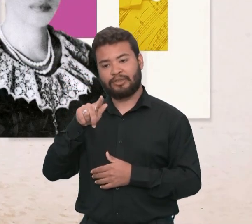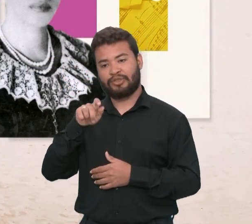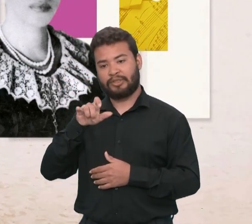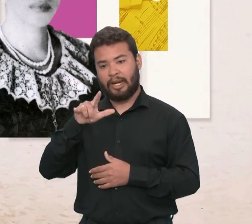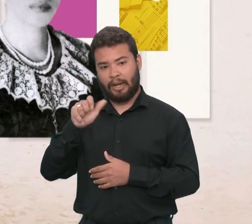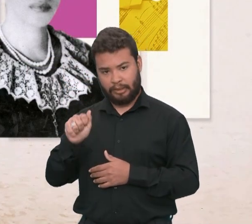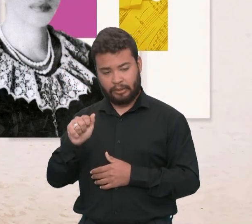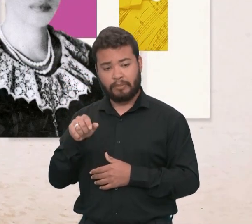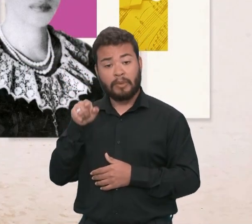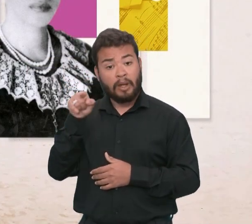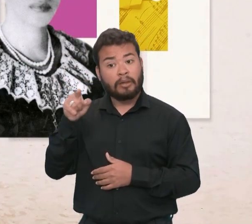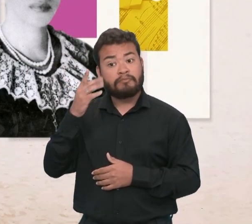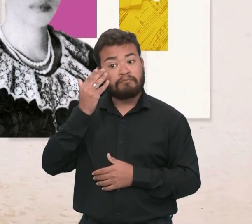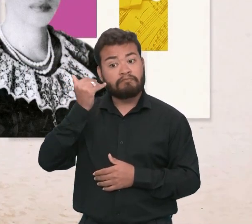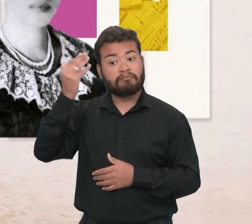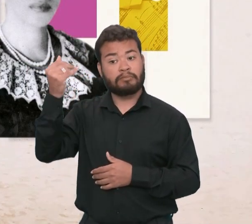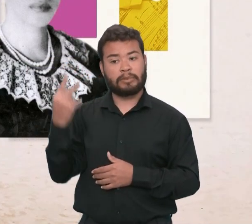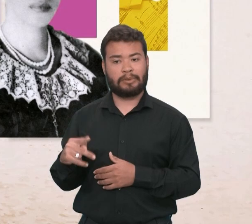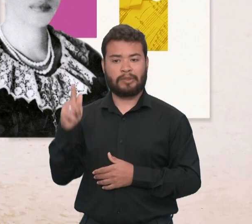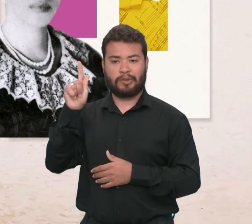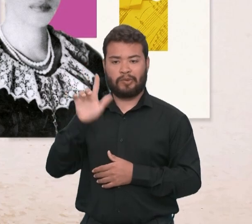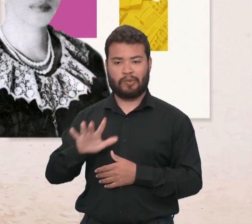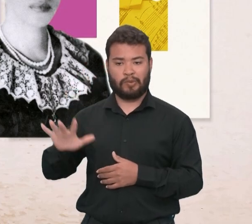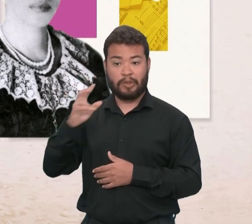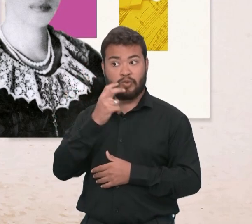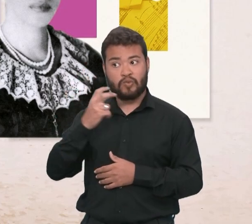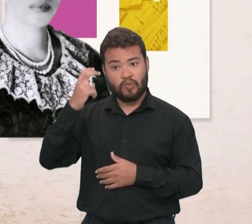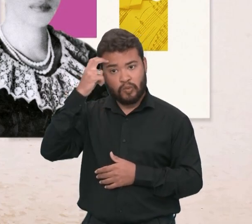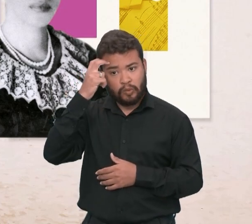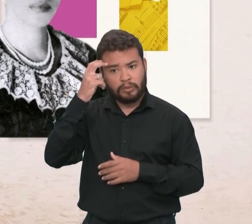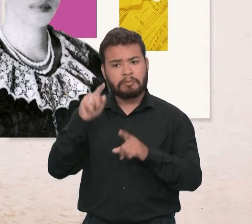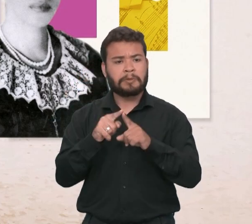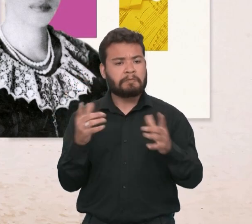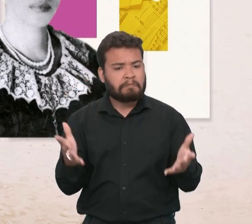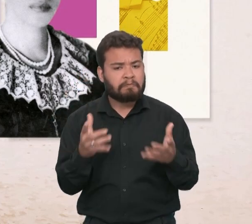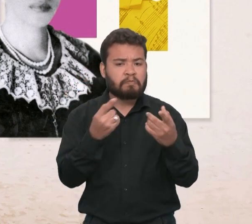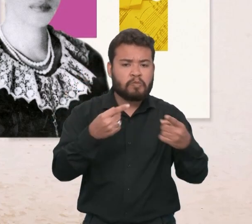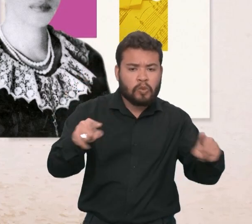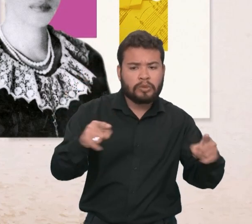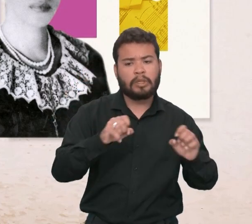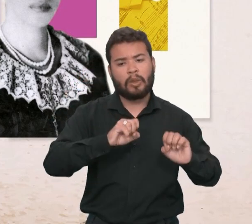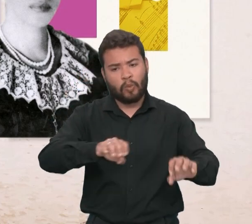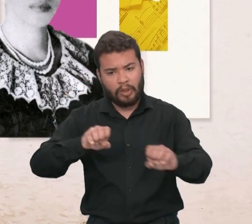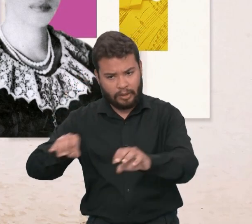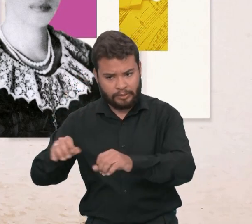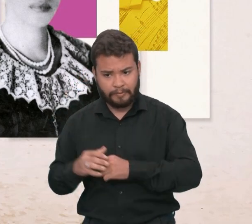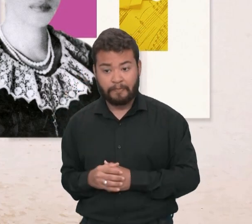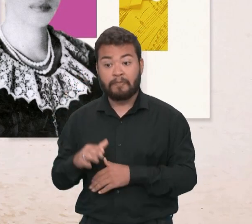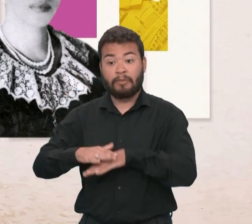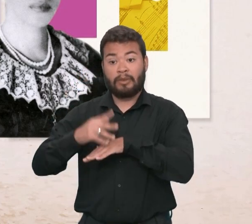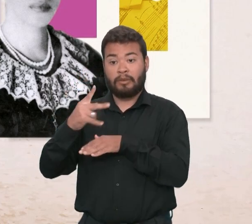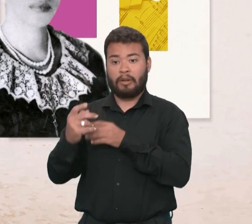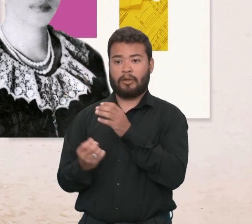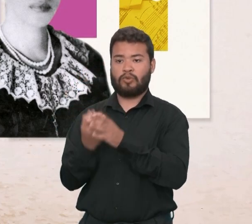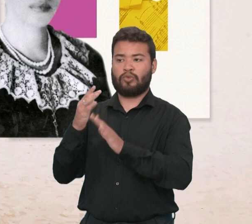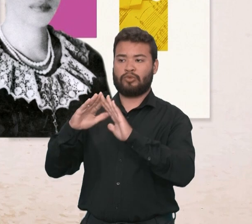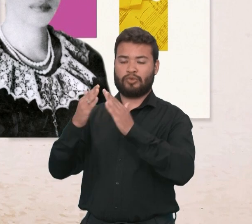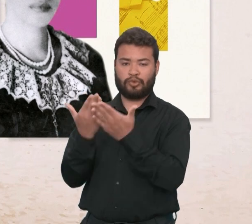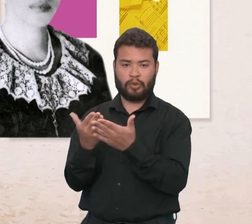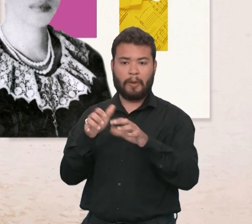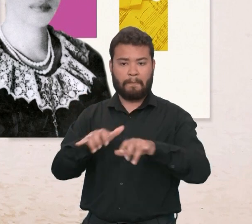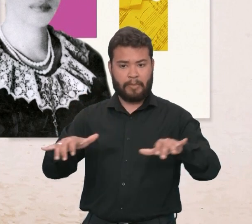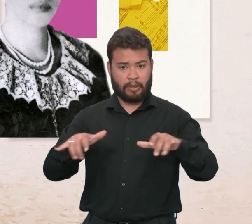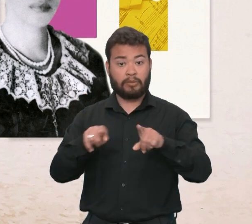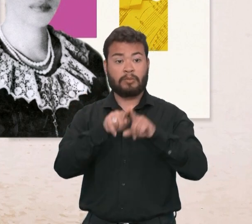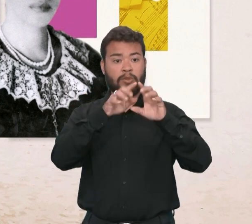cultural em Goiás e promoveu a música e a educação na região. Ela fundou a escola de piano, uma orquestra